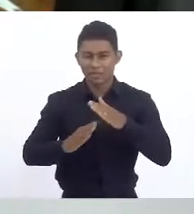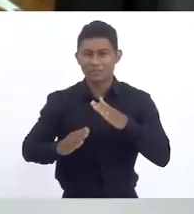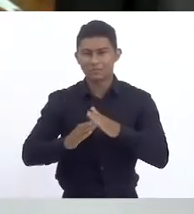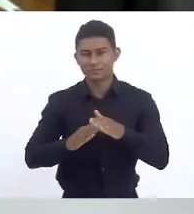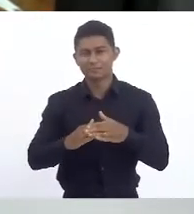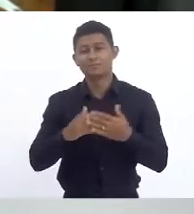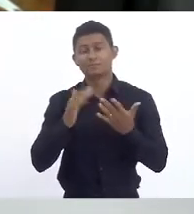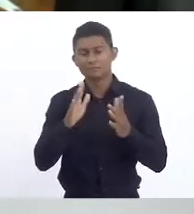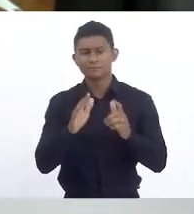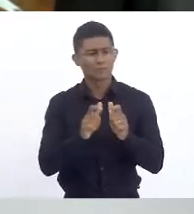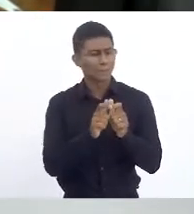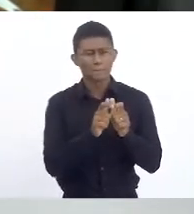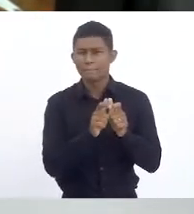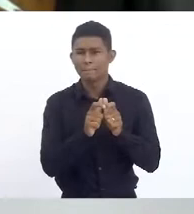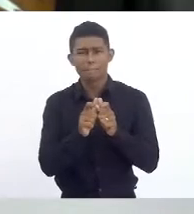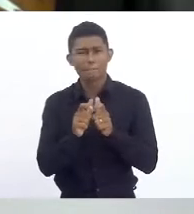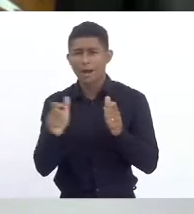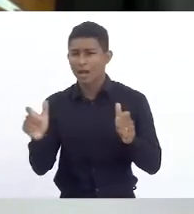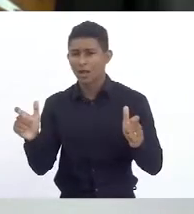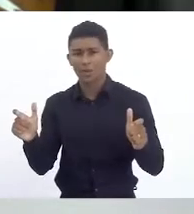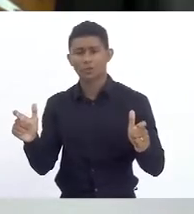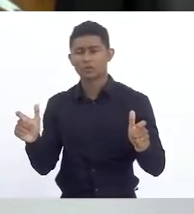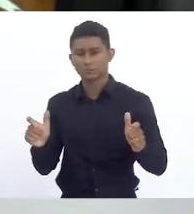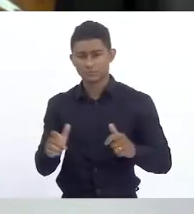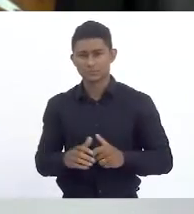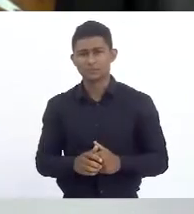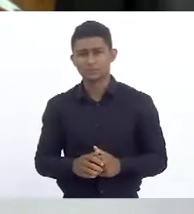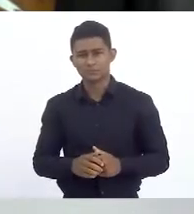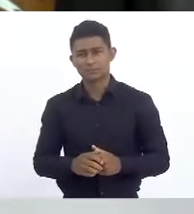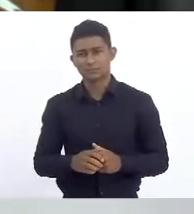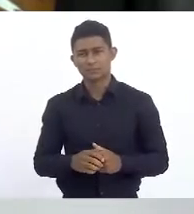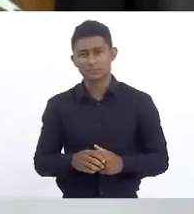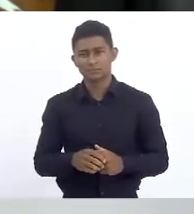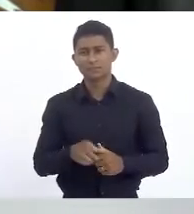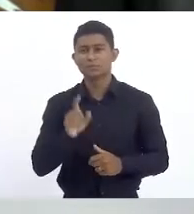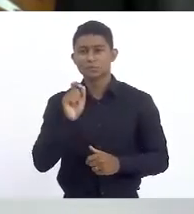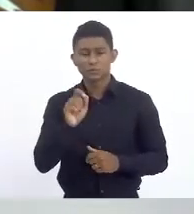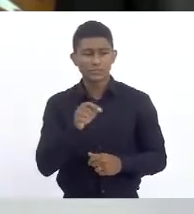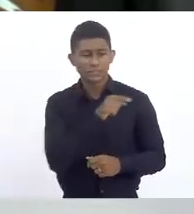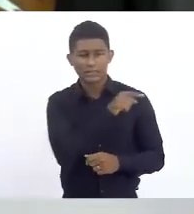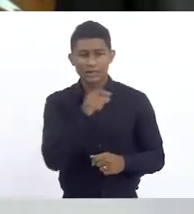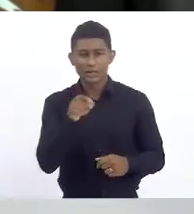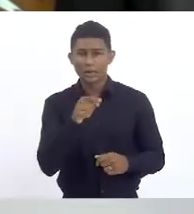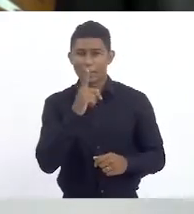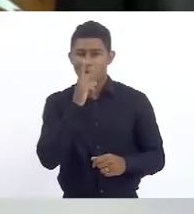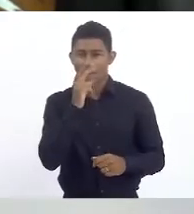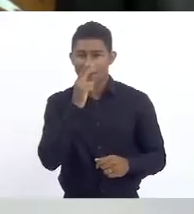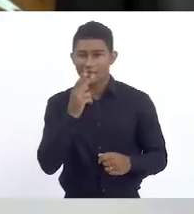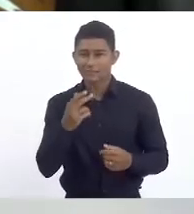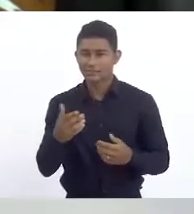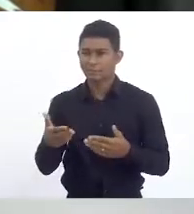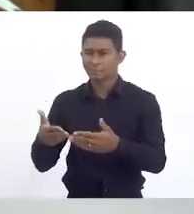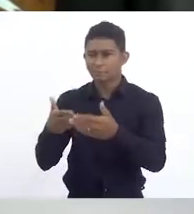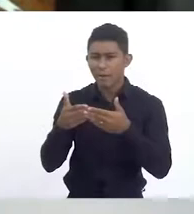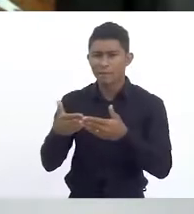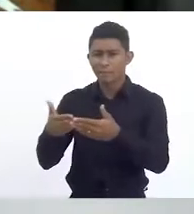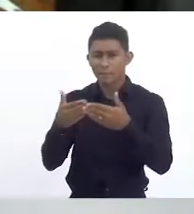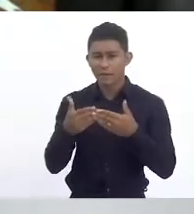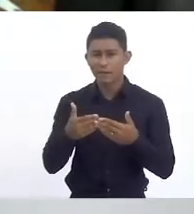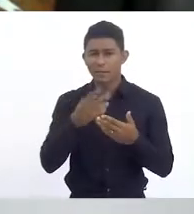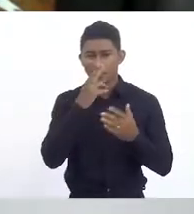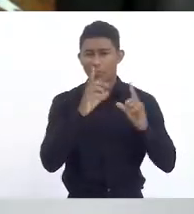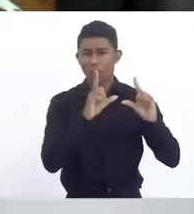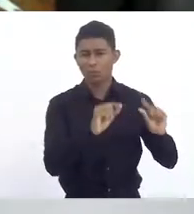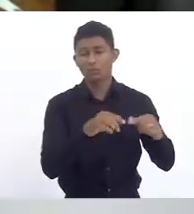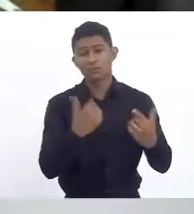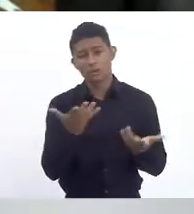ser maior, talvez, até do que a restrição, a queda de demanda, e com isso me parece que a tendência do preço do